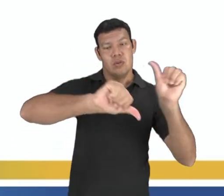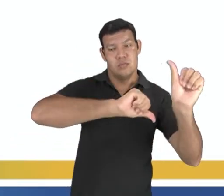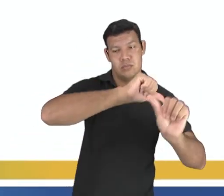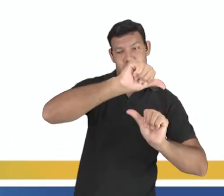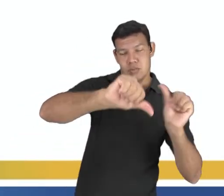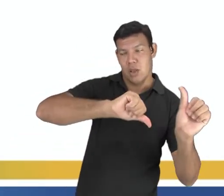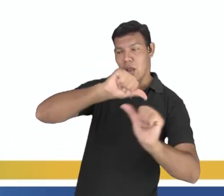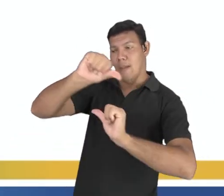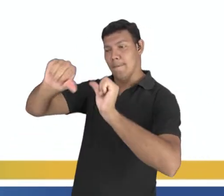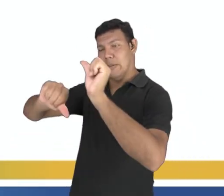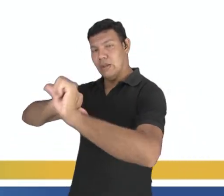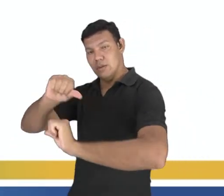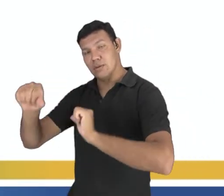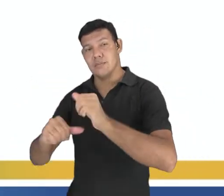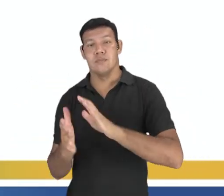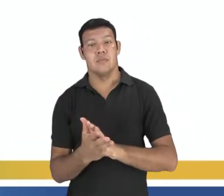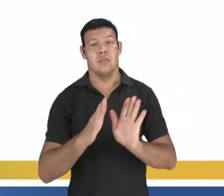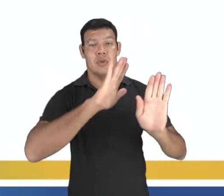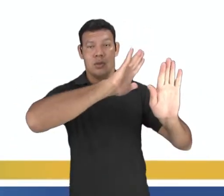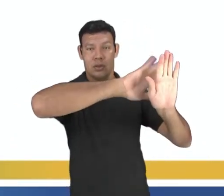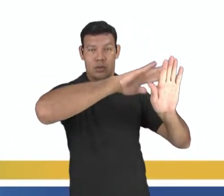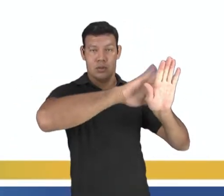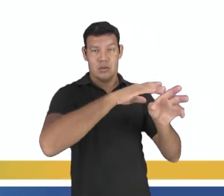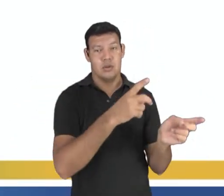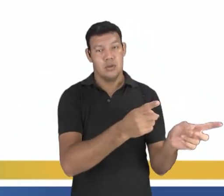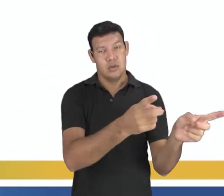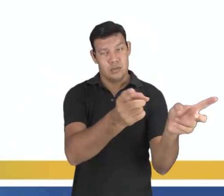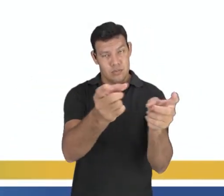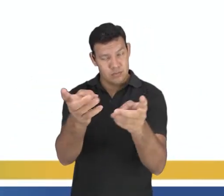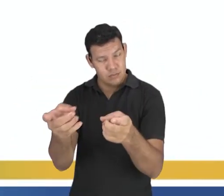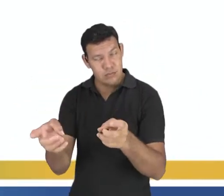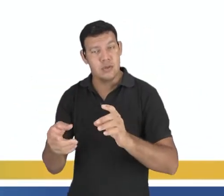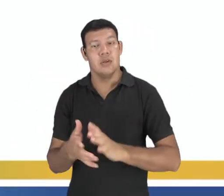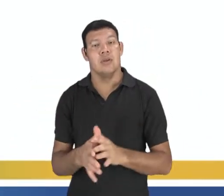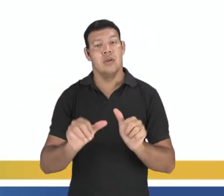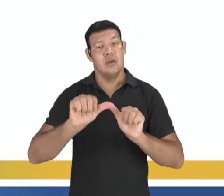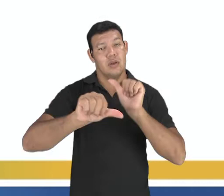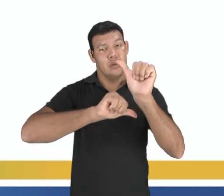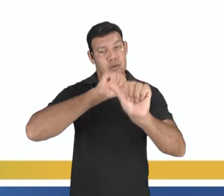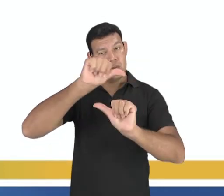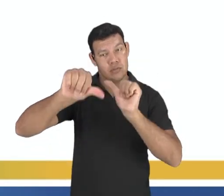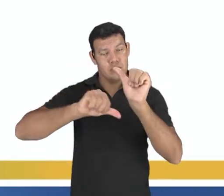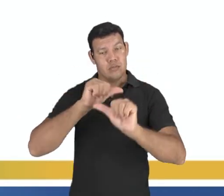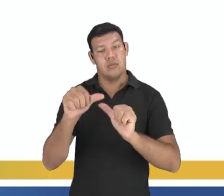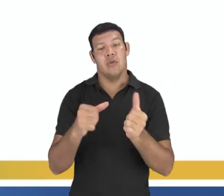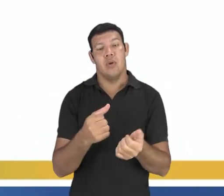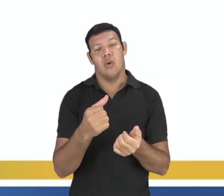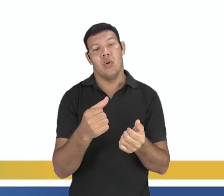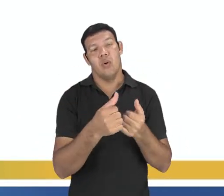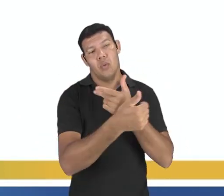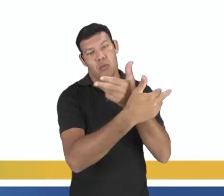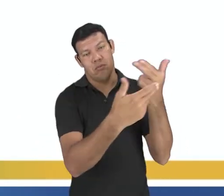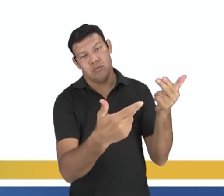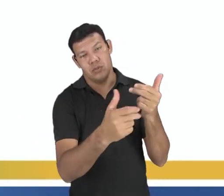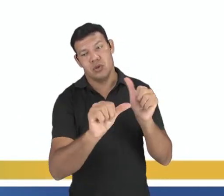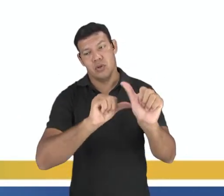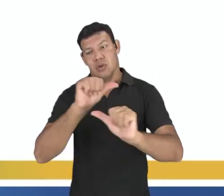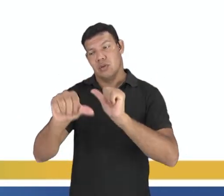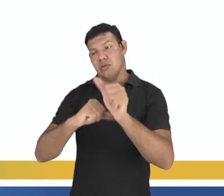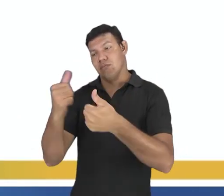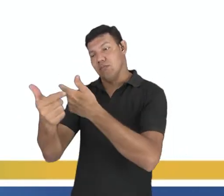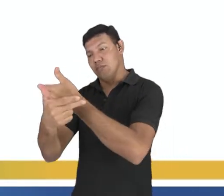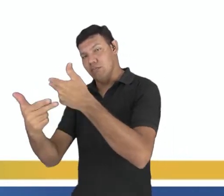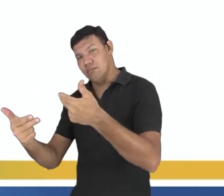por outras. E a ideologia do comércio é justamente isso, trocar uma coisa por outra. Atualmente,